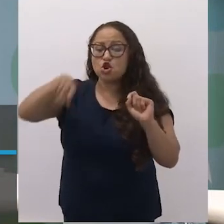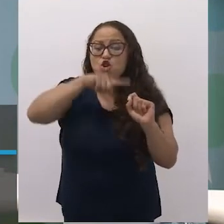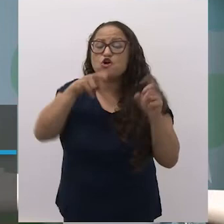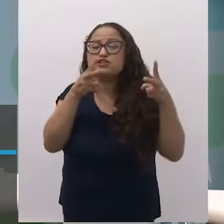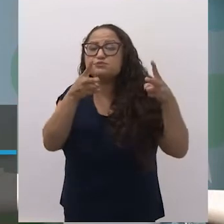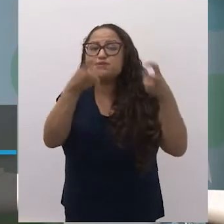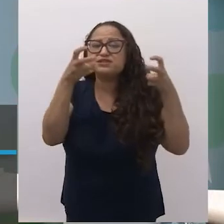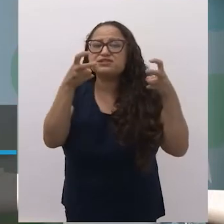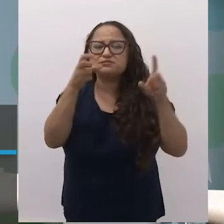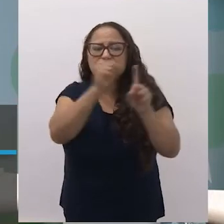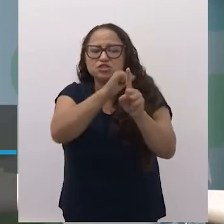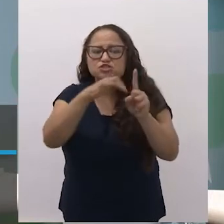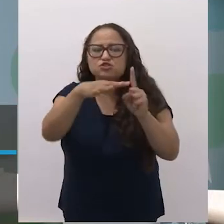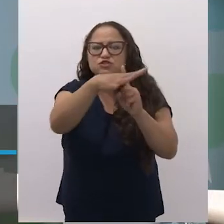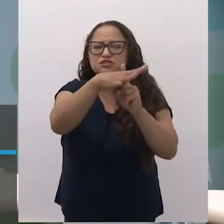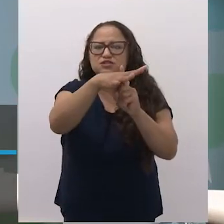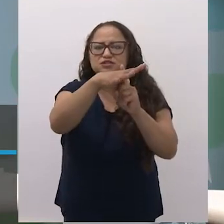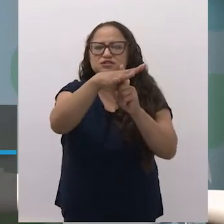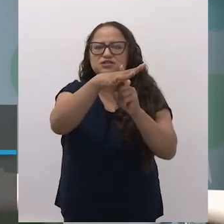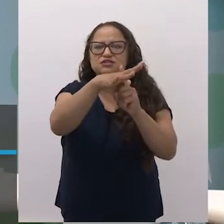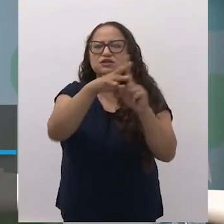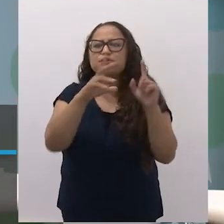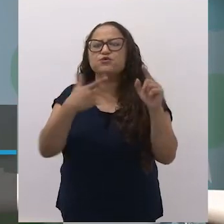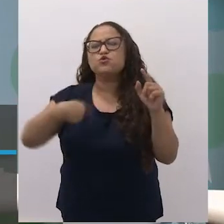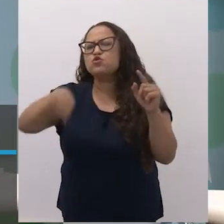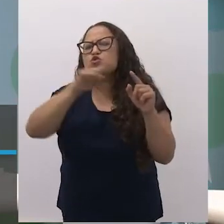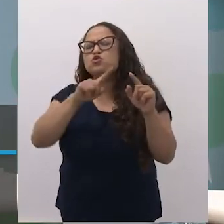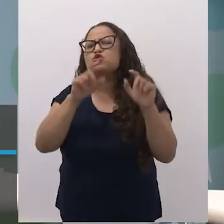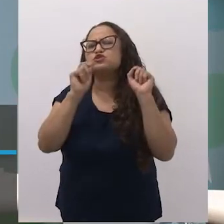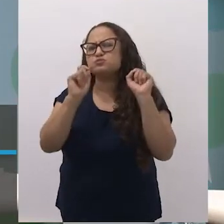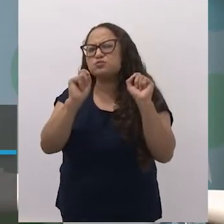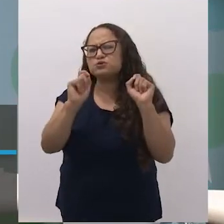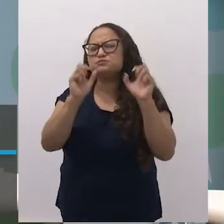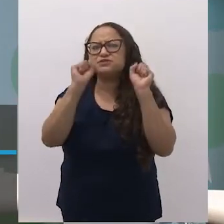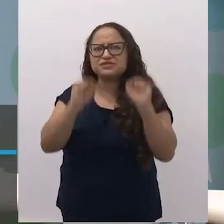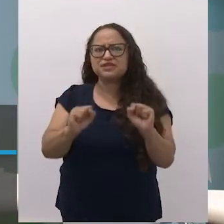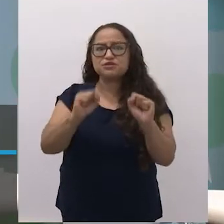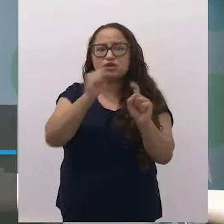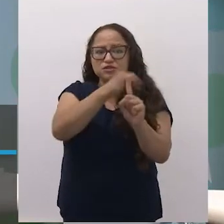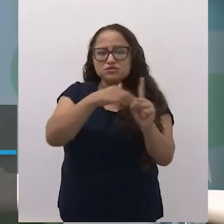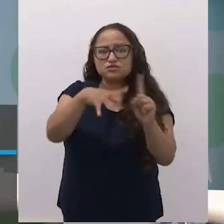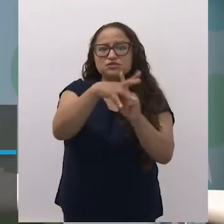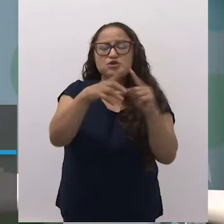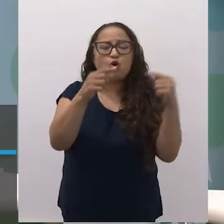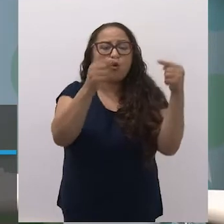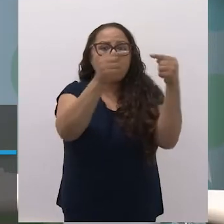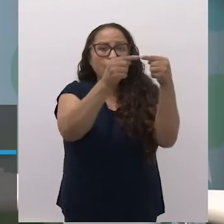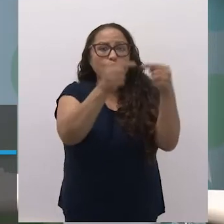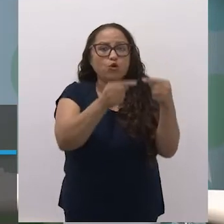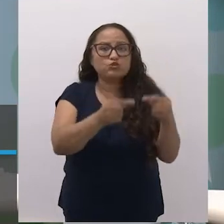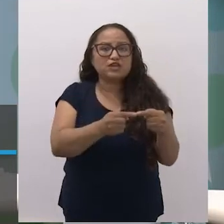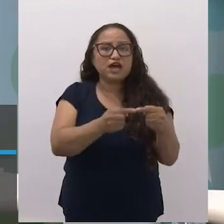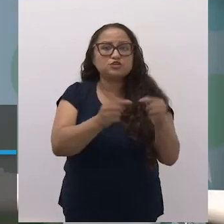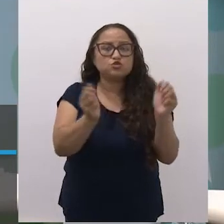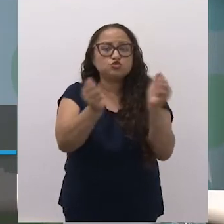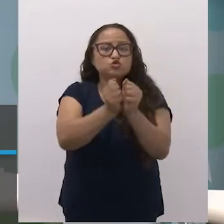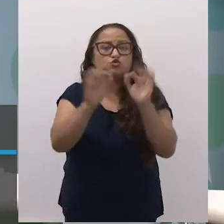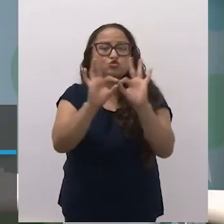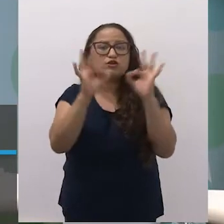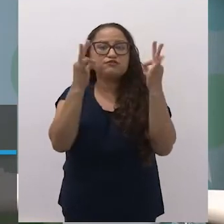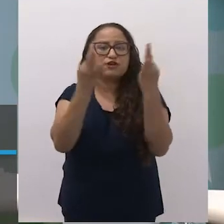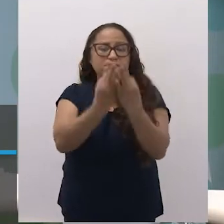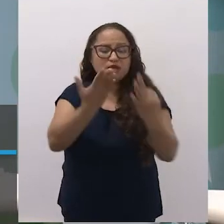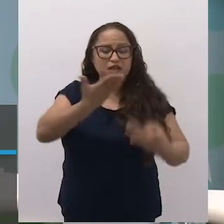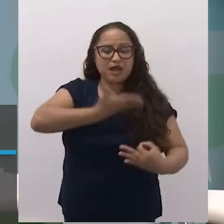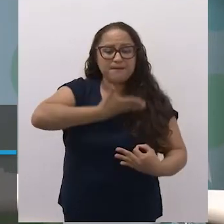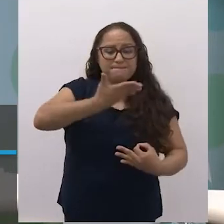pela socialização, eu sou da área de sociologia, a gente pode pegar a socialização desde o contato com a família, contato com seus parentes, amigos,